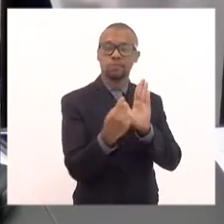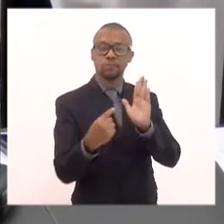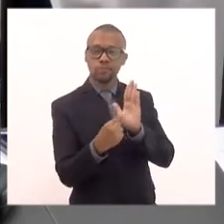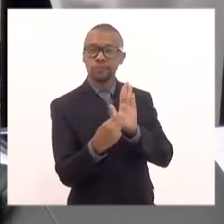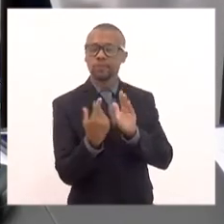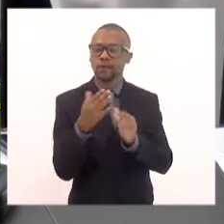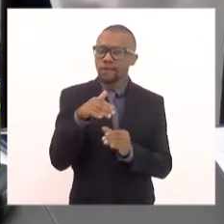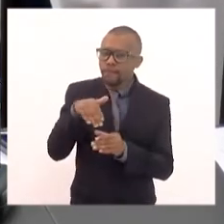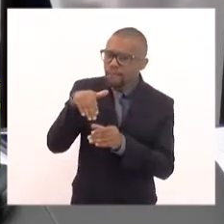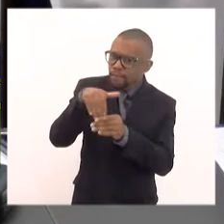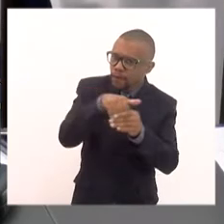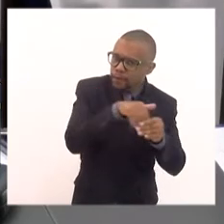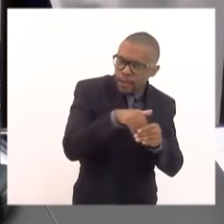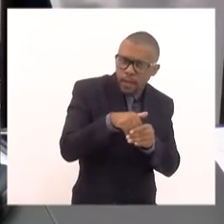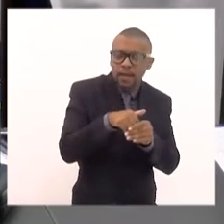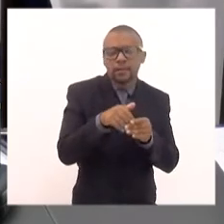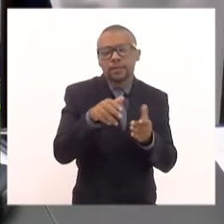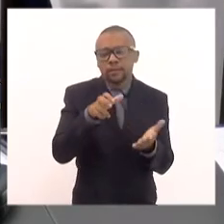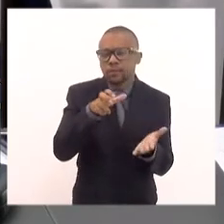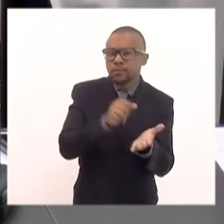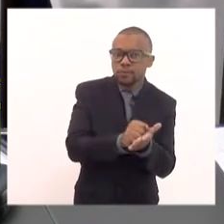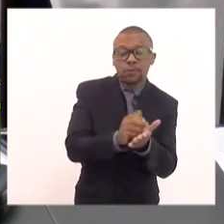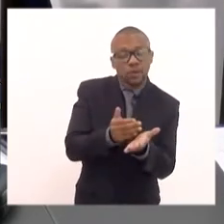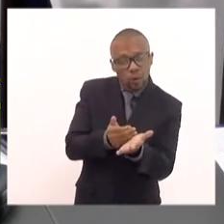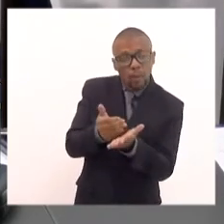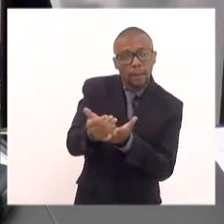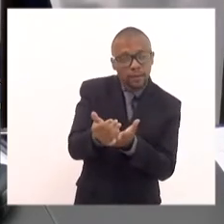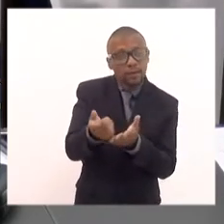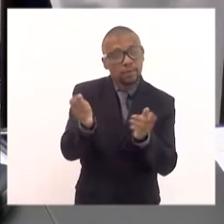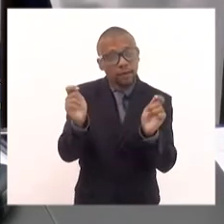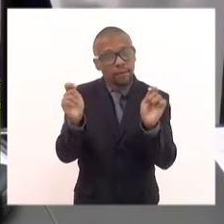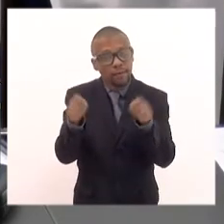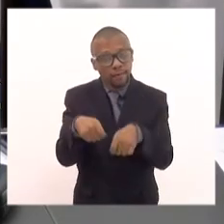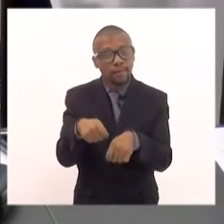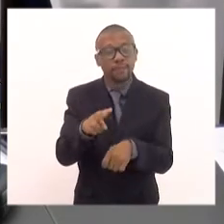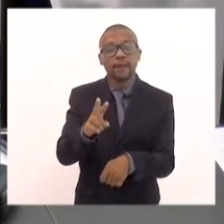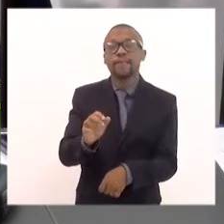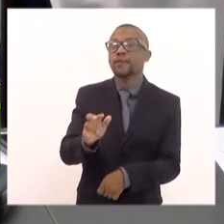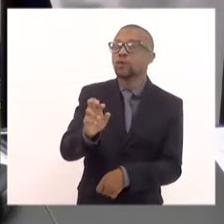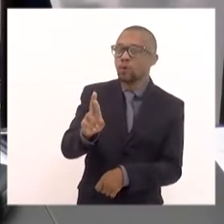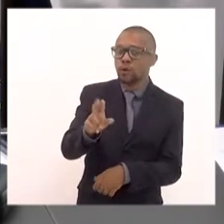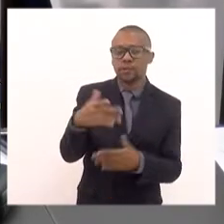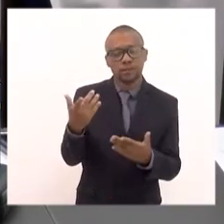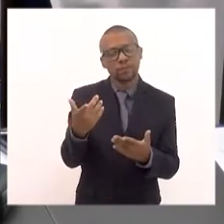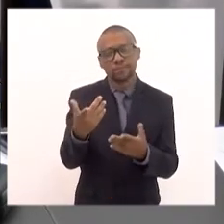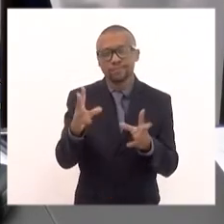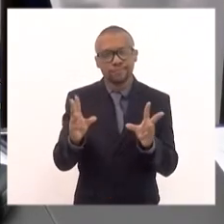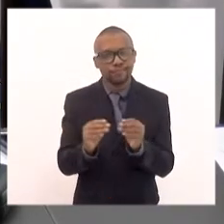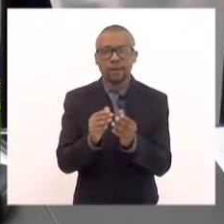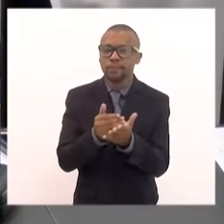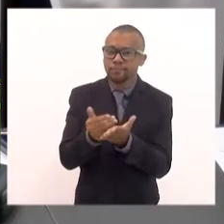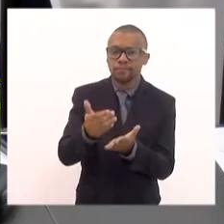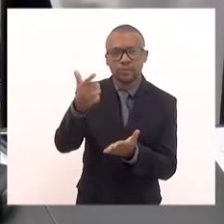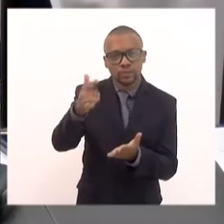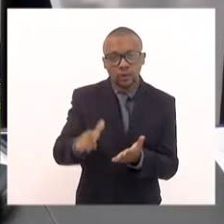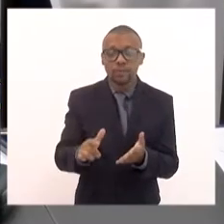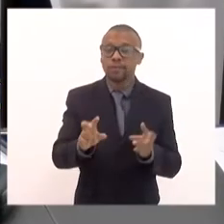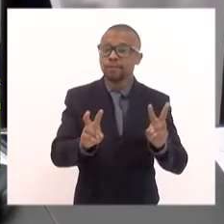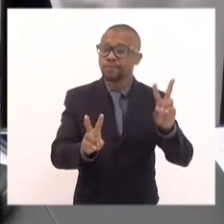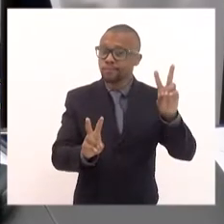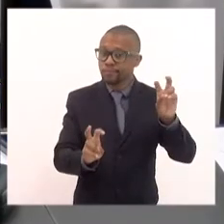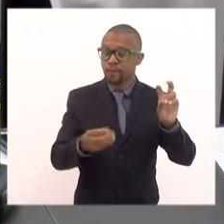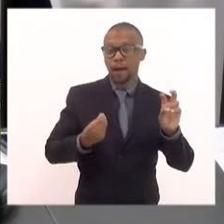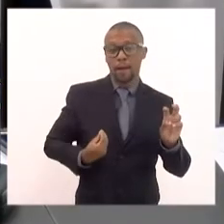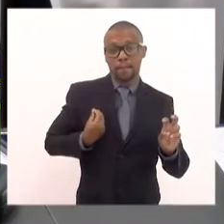sancionadas e entram em vigor no Estado do Rio de Janeiro. Portanto, faço aqui essa breve introdução. De novo, cito a presença entre